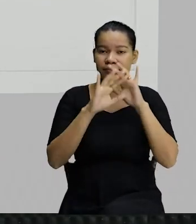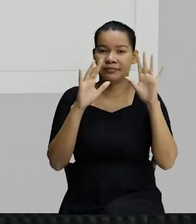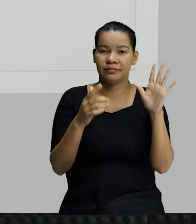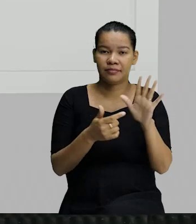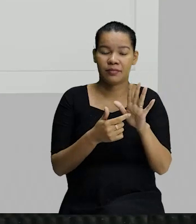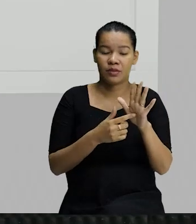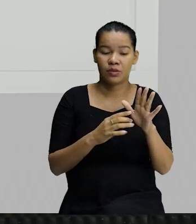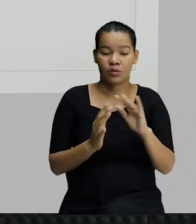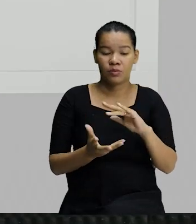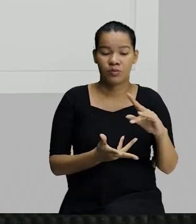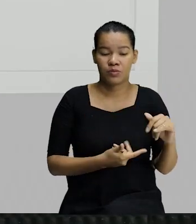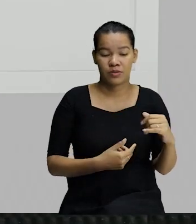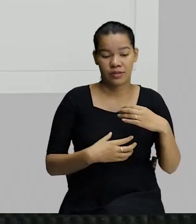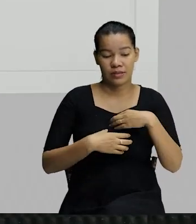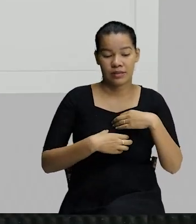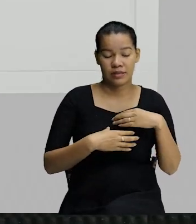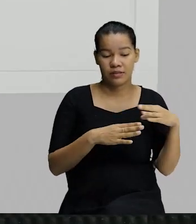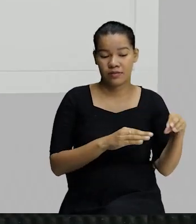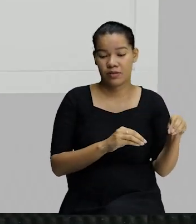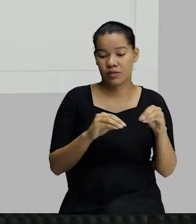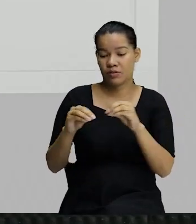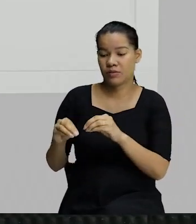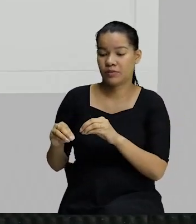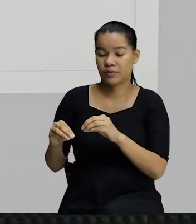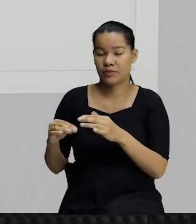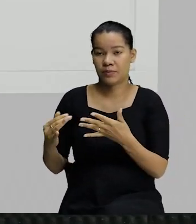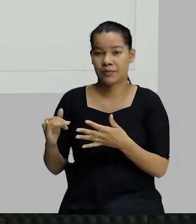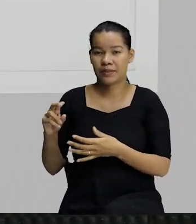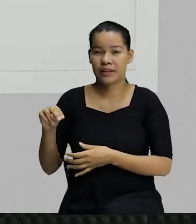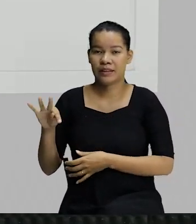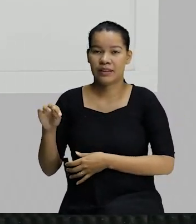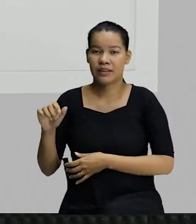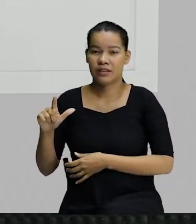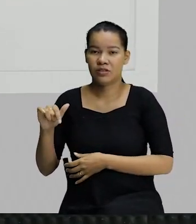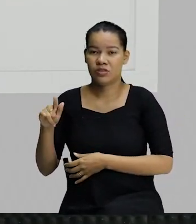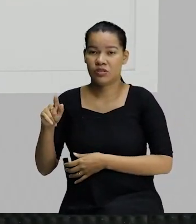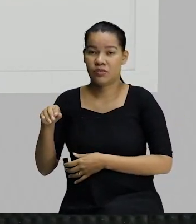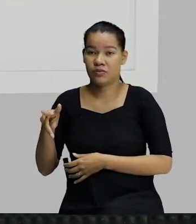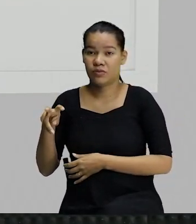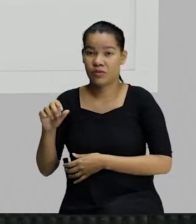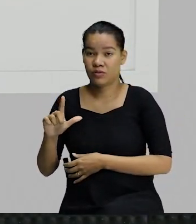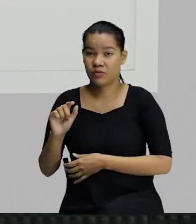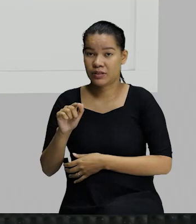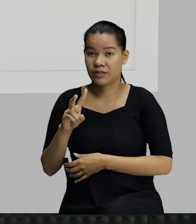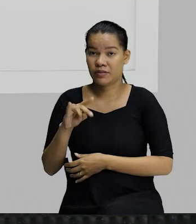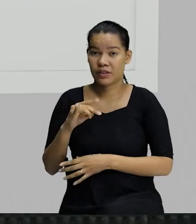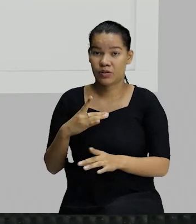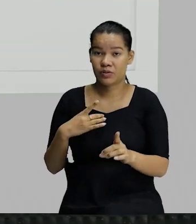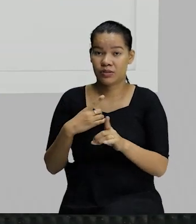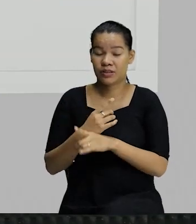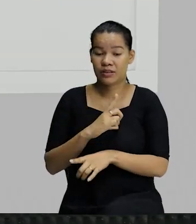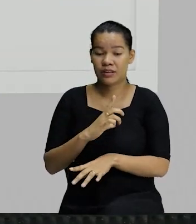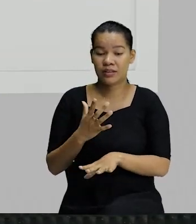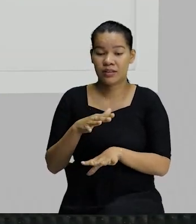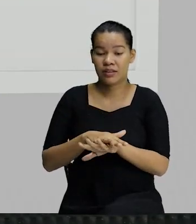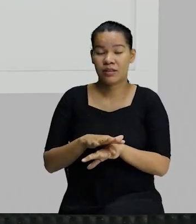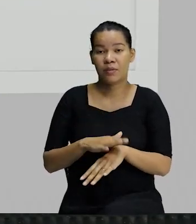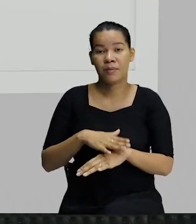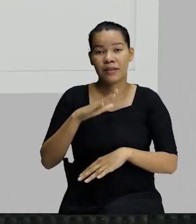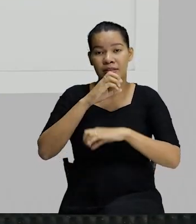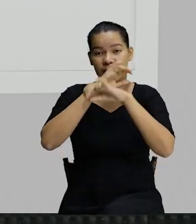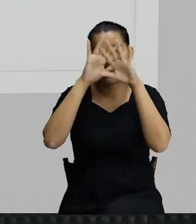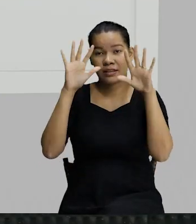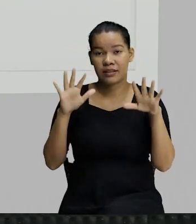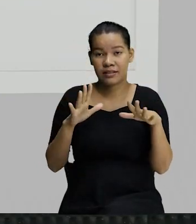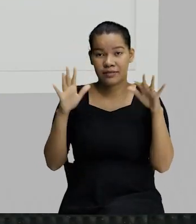você vai cumprir, você vai encontrar, você vai, né, ter acesso com mais clareza à felicidade. Então, aqui